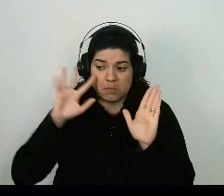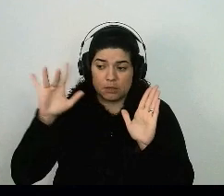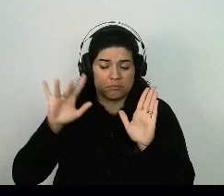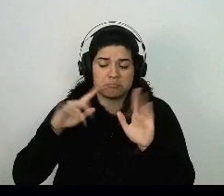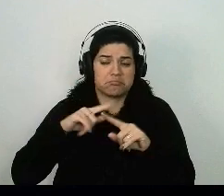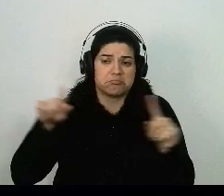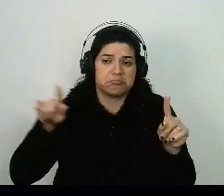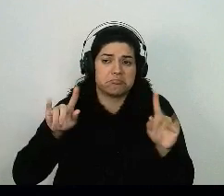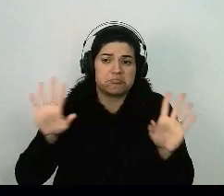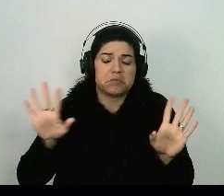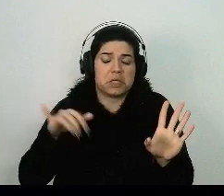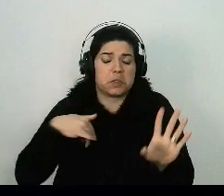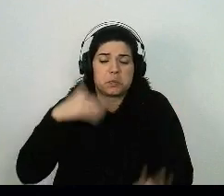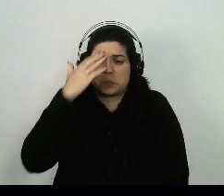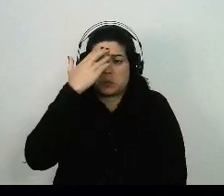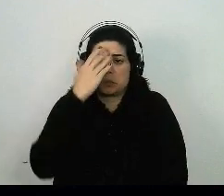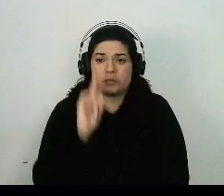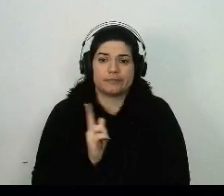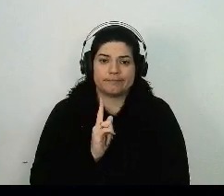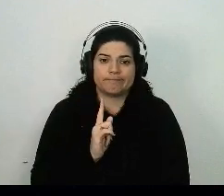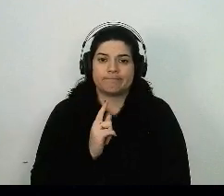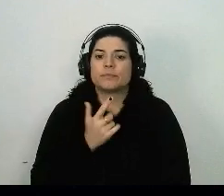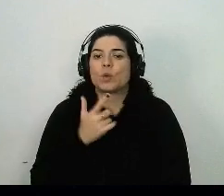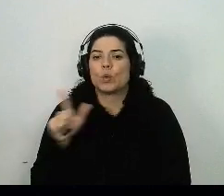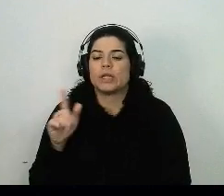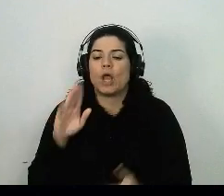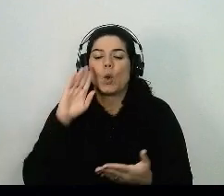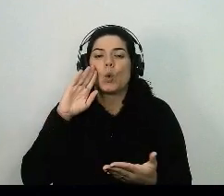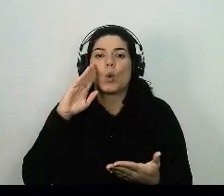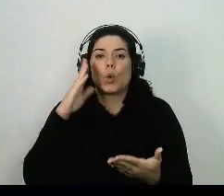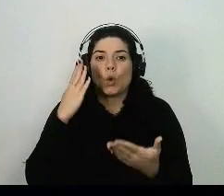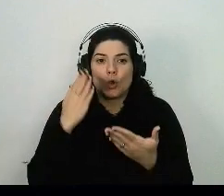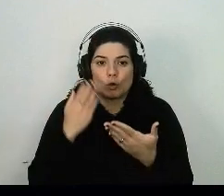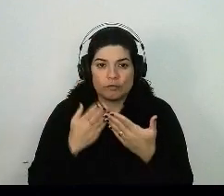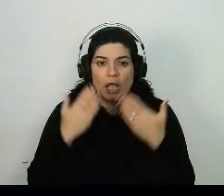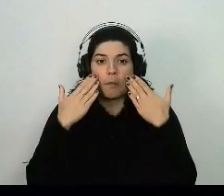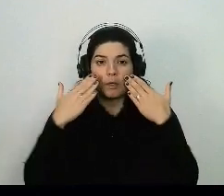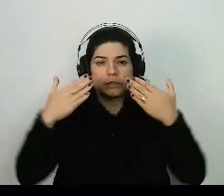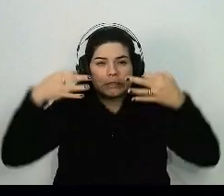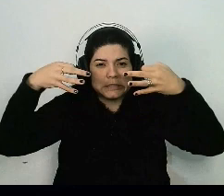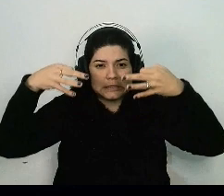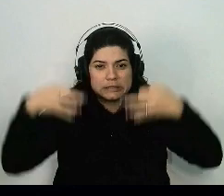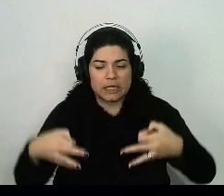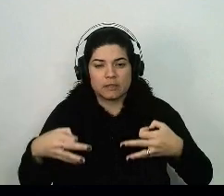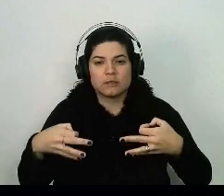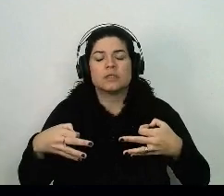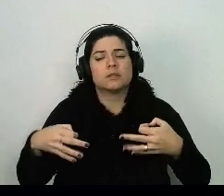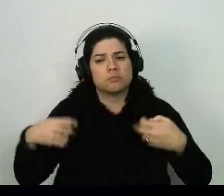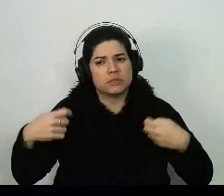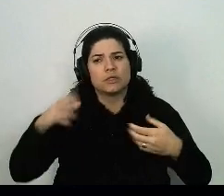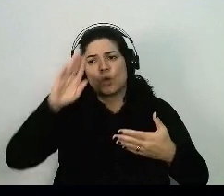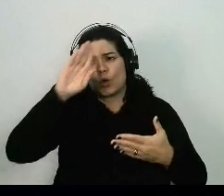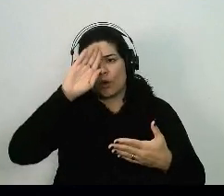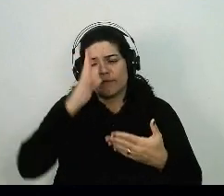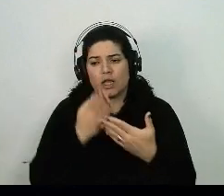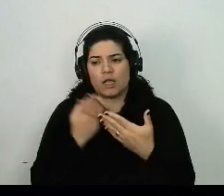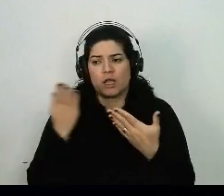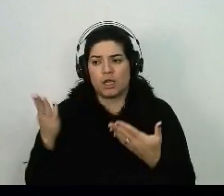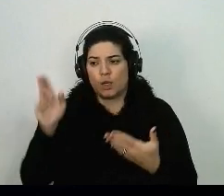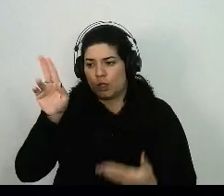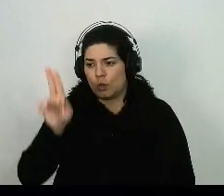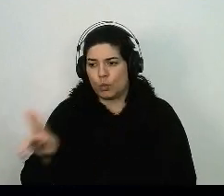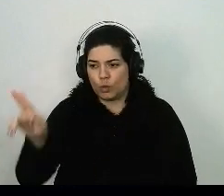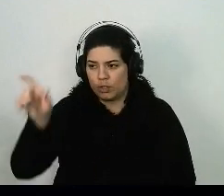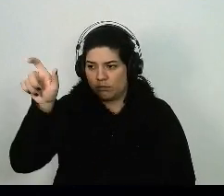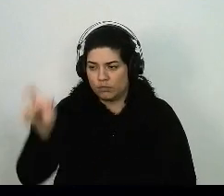A outra coisa, confiança e transparência. Né? Então, eu tenho que estabelecer a confiança que o usuário tem de que o resultado